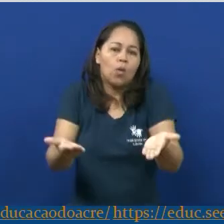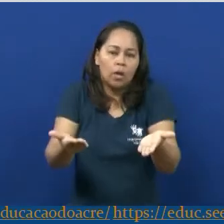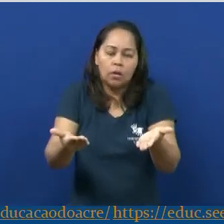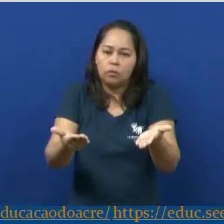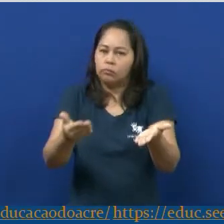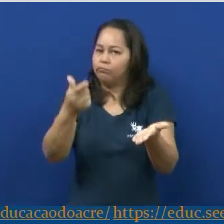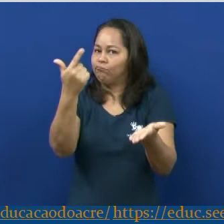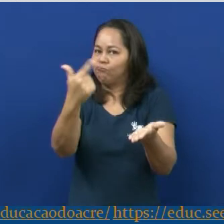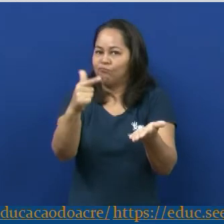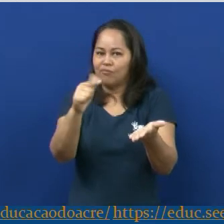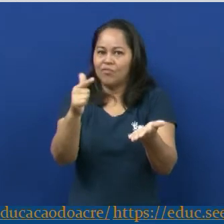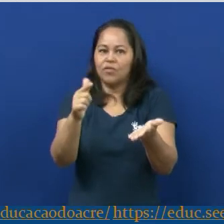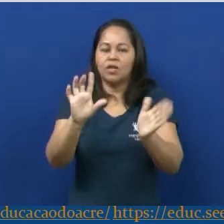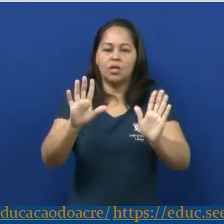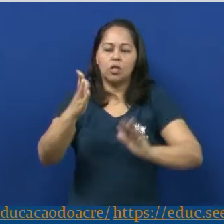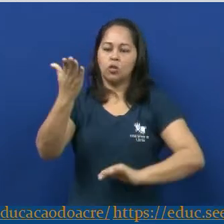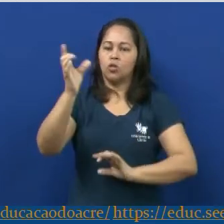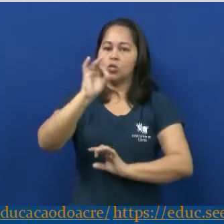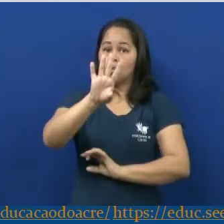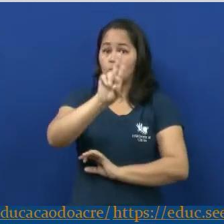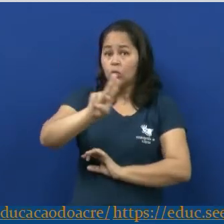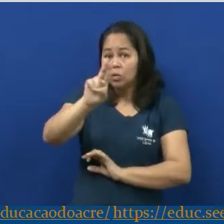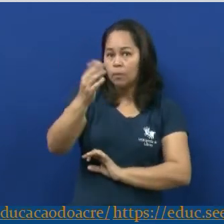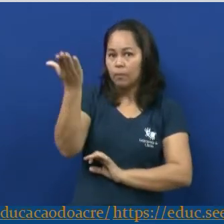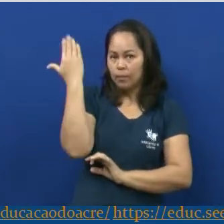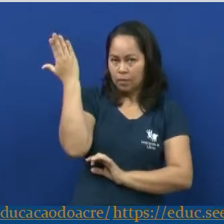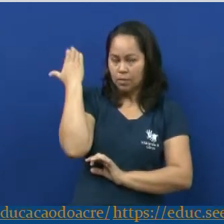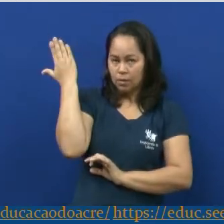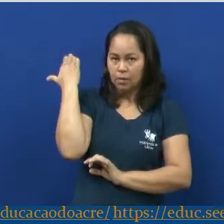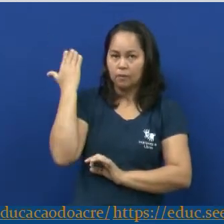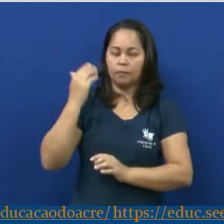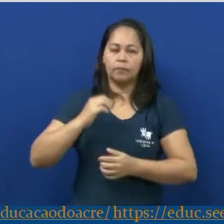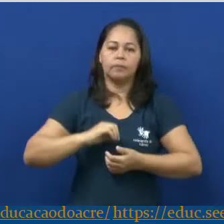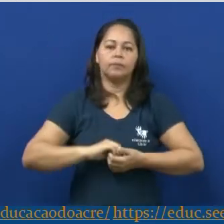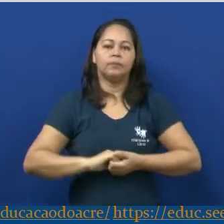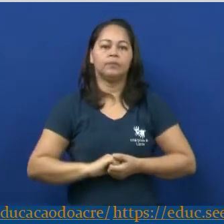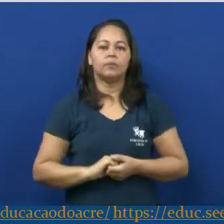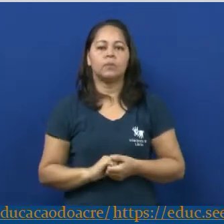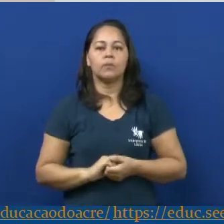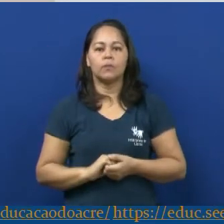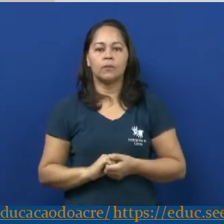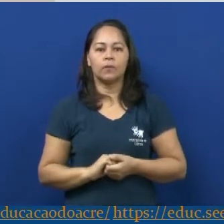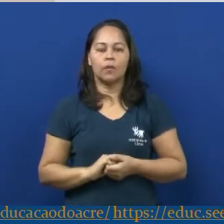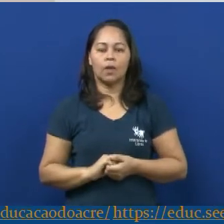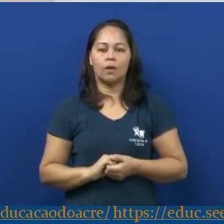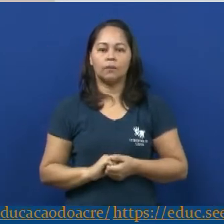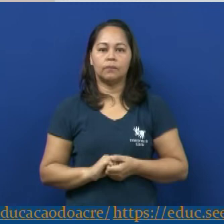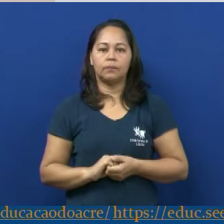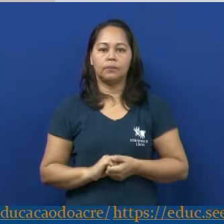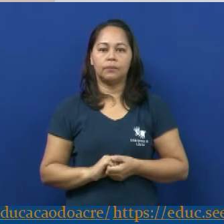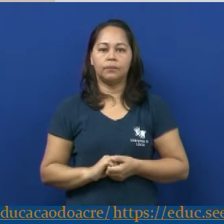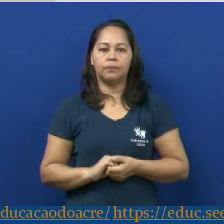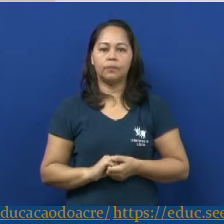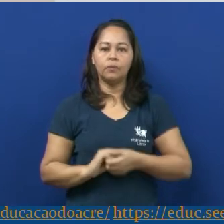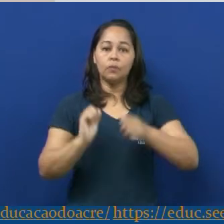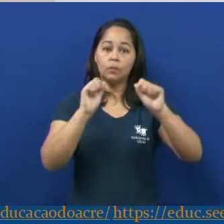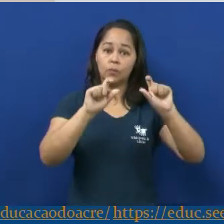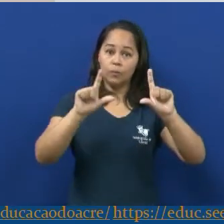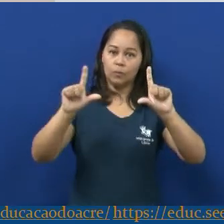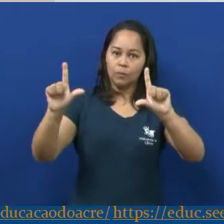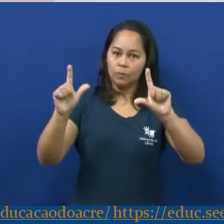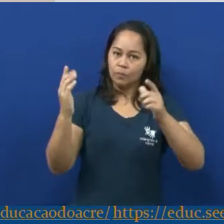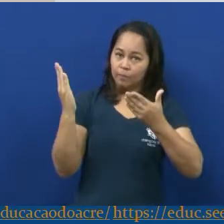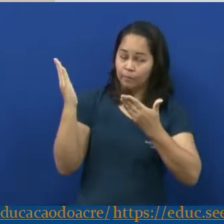se eu disser quando é outra tempo não é present perfect e aí